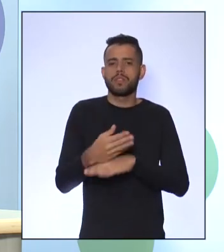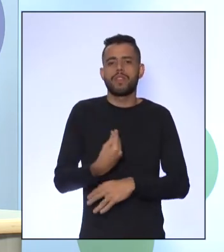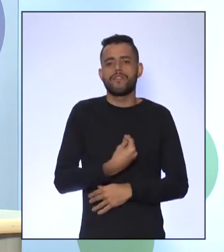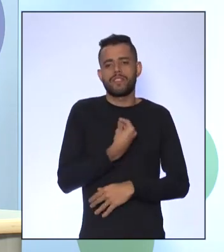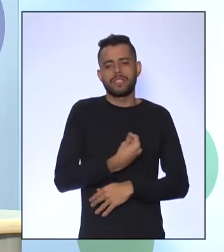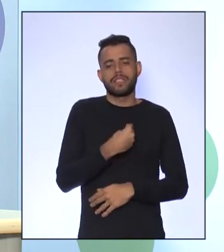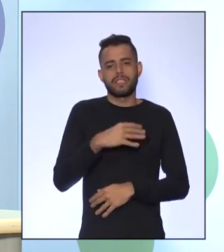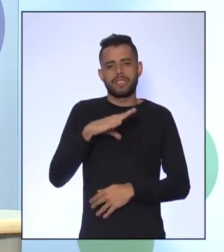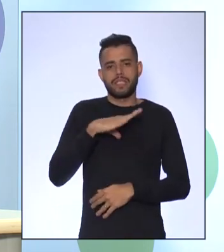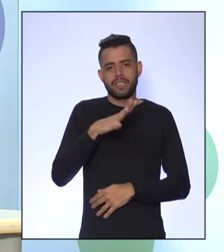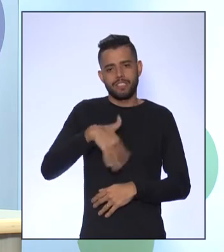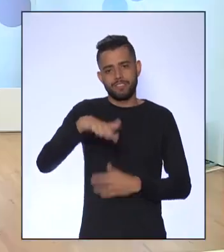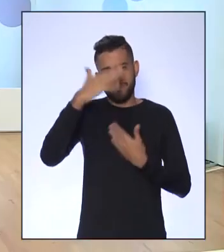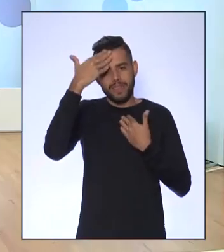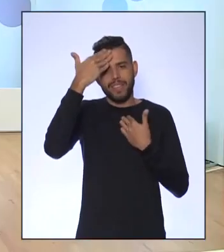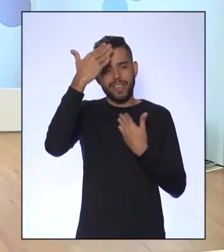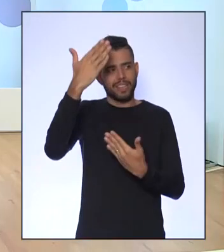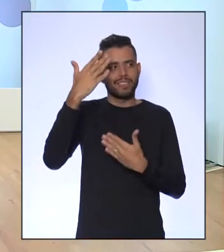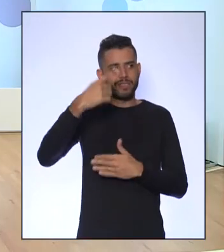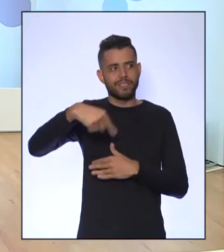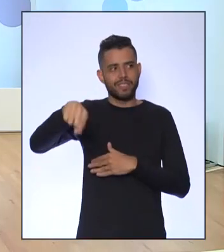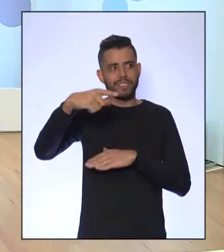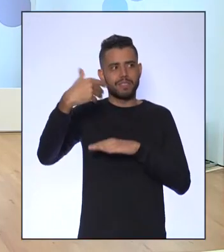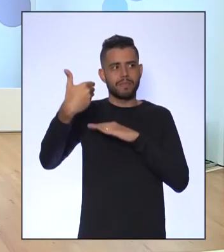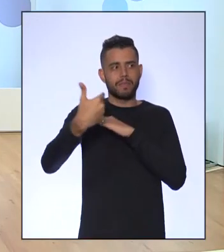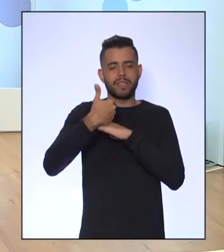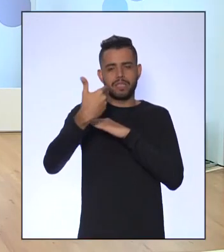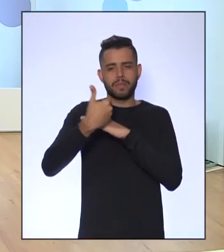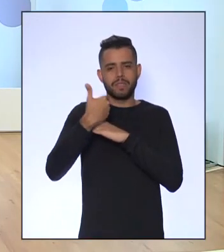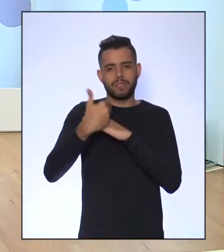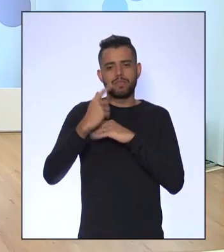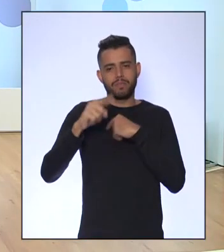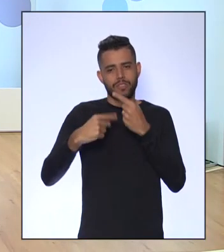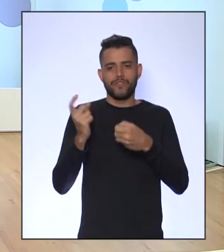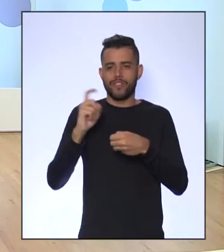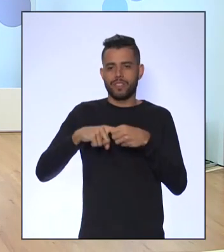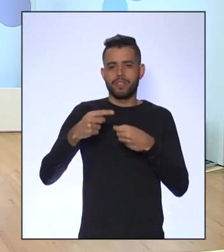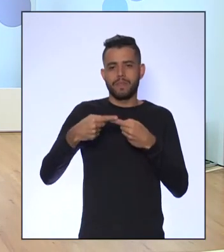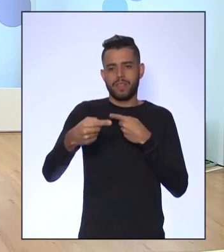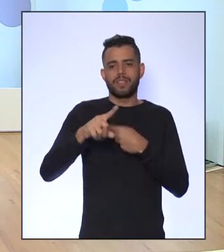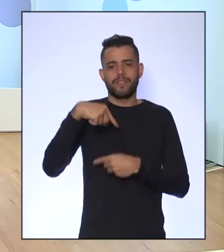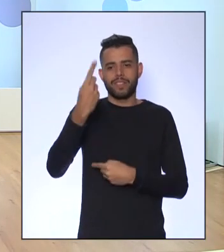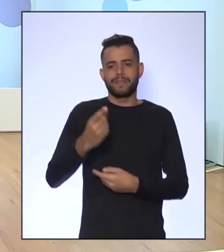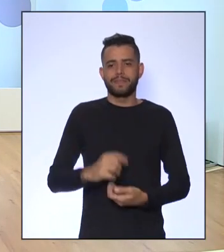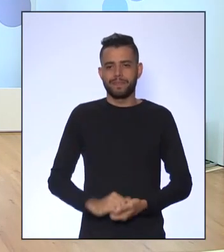da cidade? Muito obrigado pela participação de vocês. Voltamos na próxima semana.